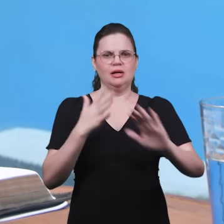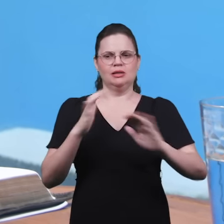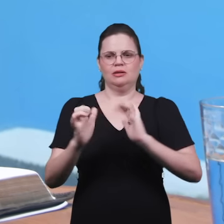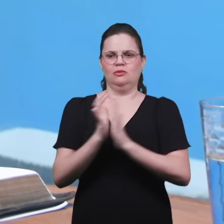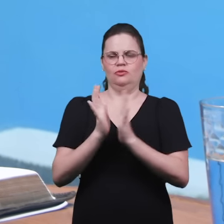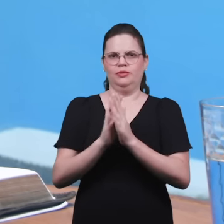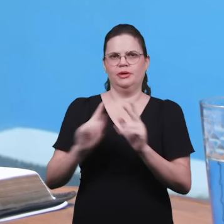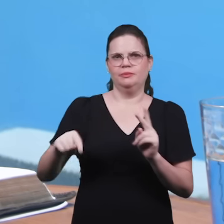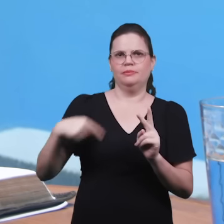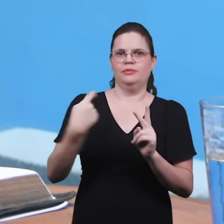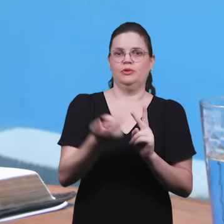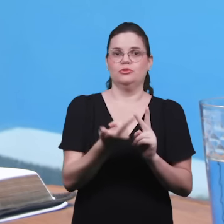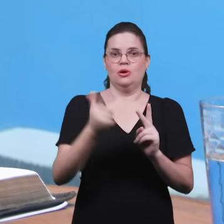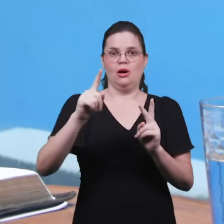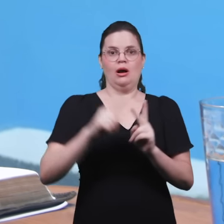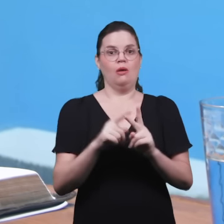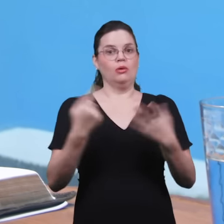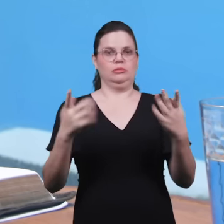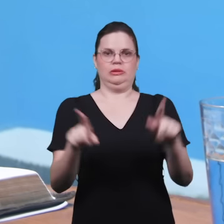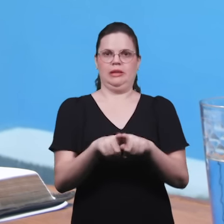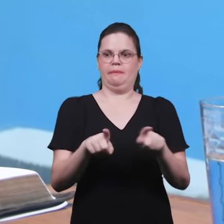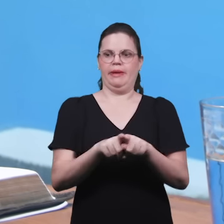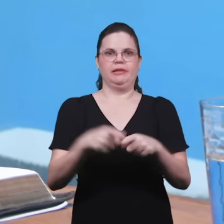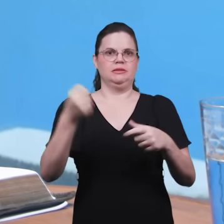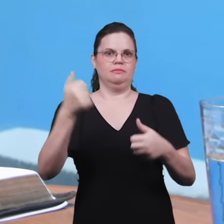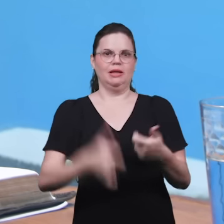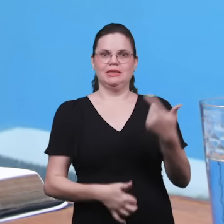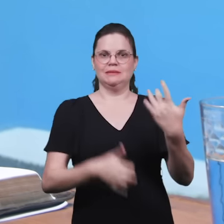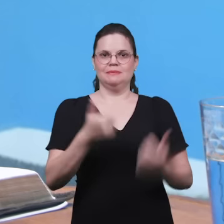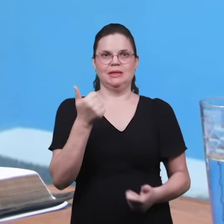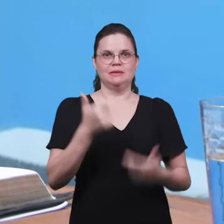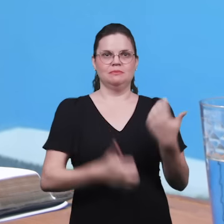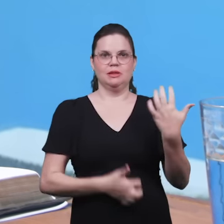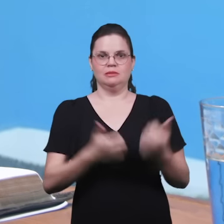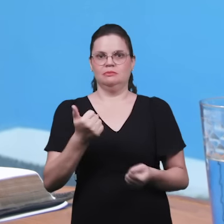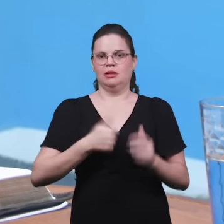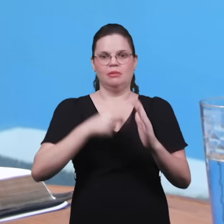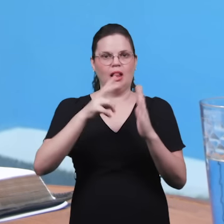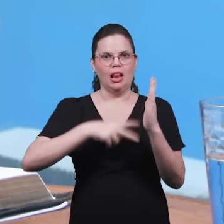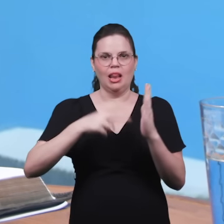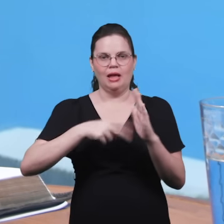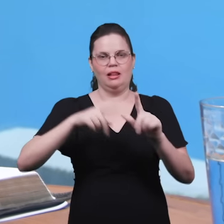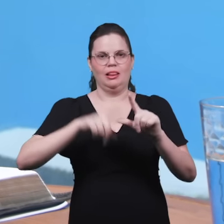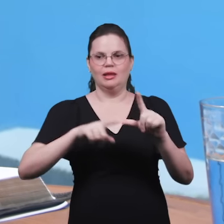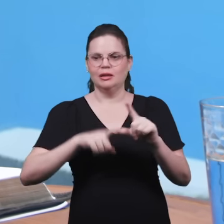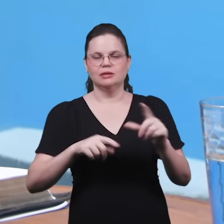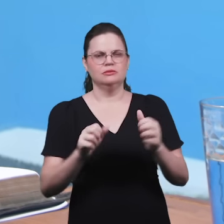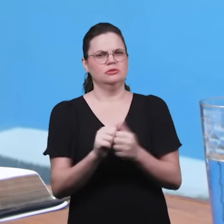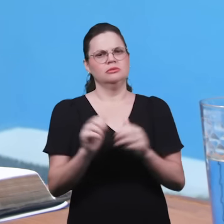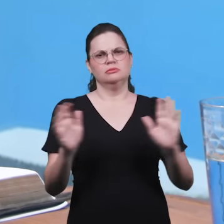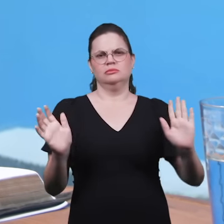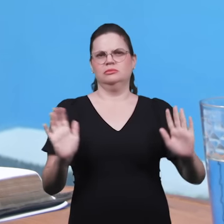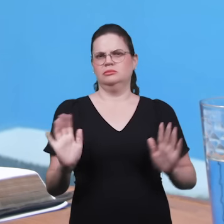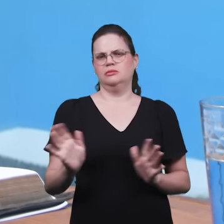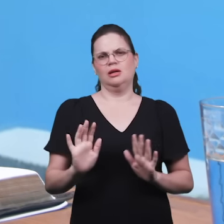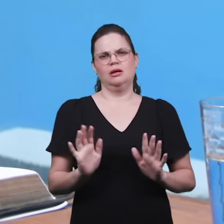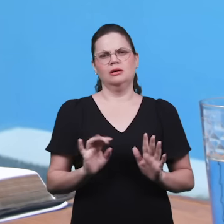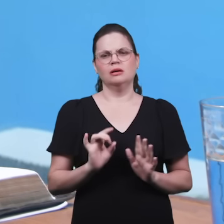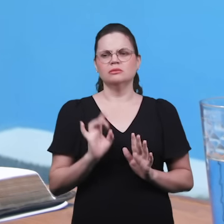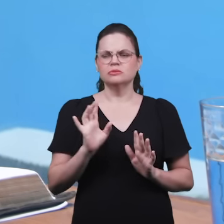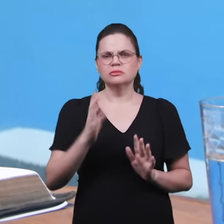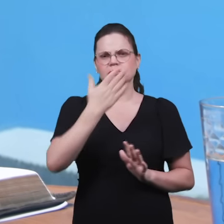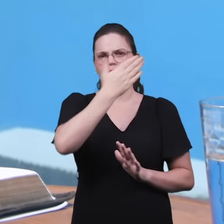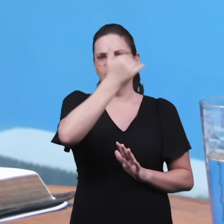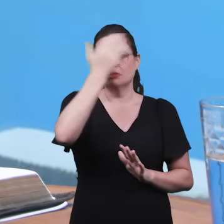próximo louvor, mais outro sermão também, porque ele quase que lê as letras. Então, a pessoa tem que